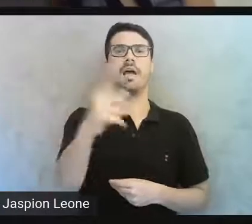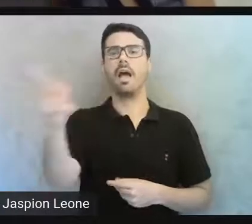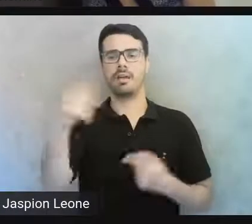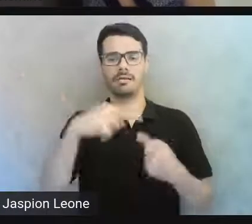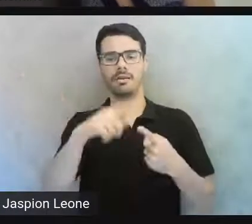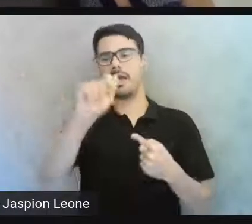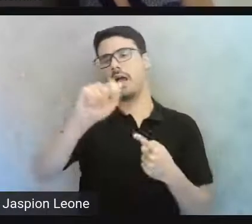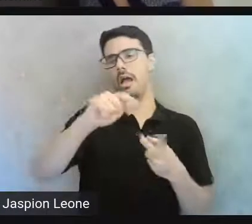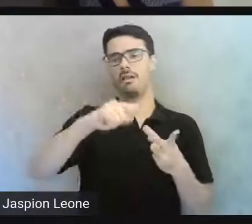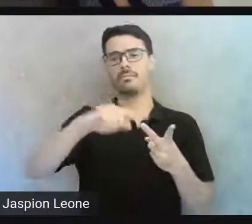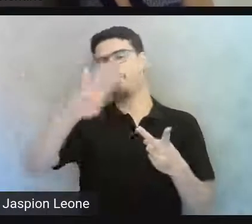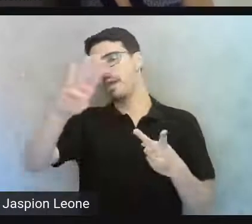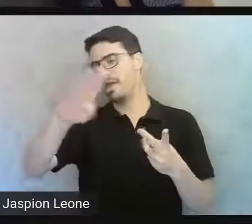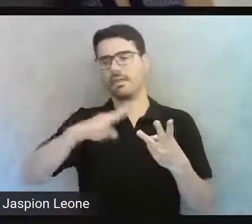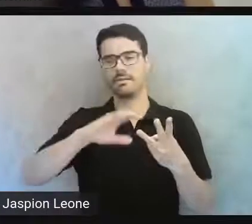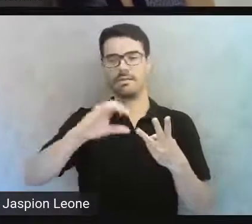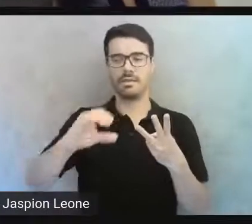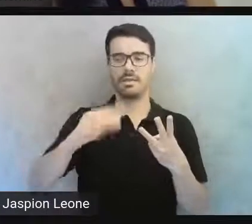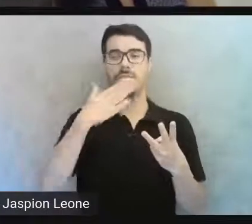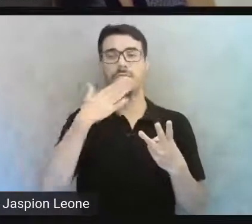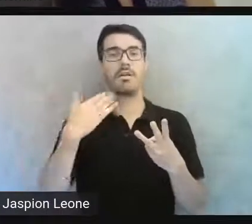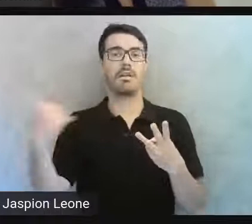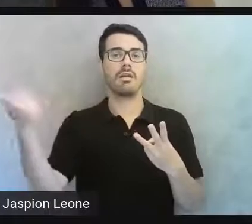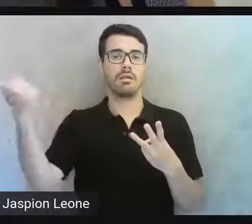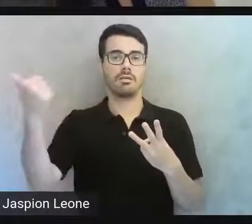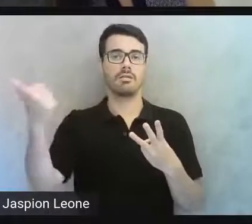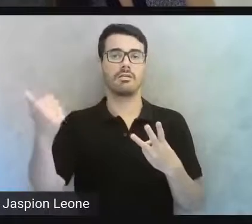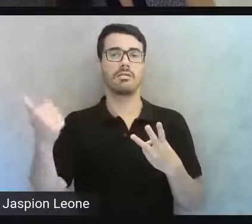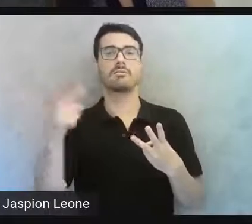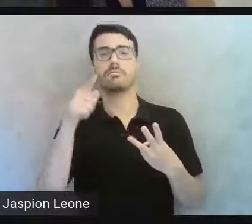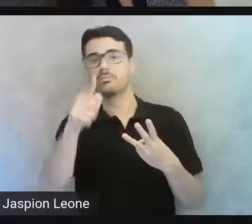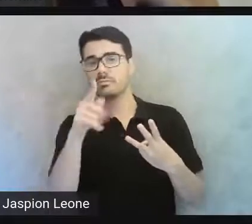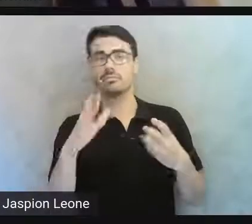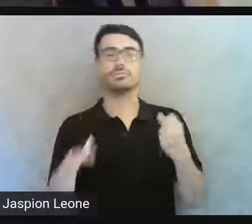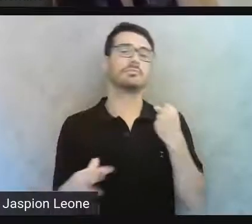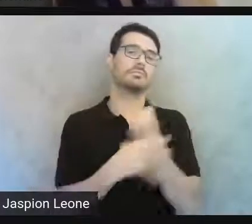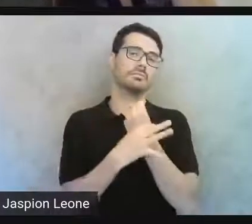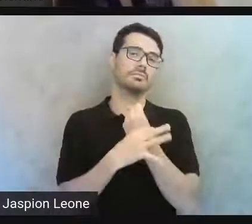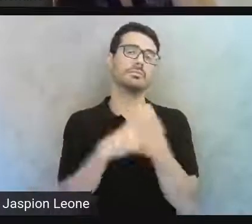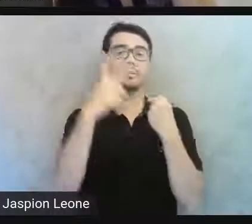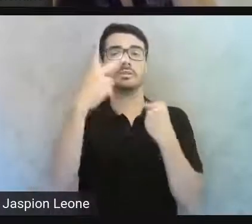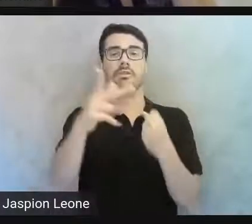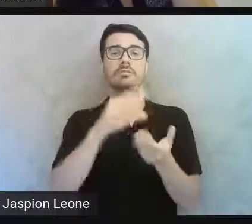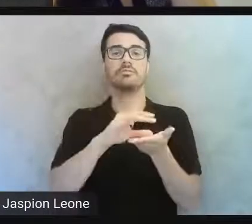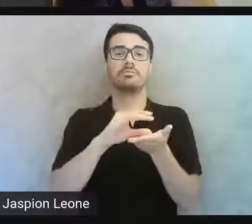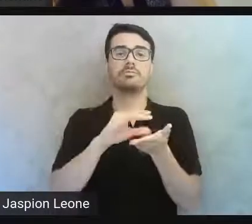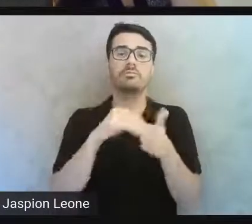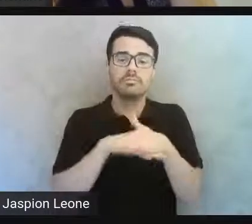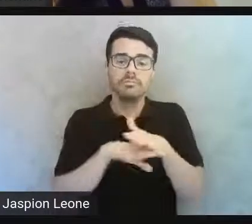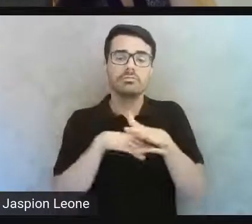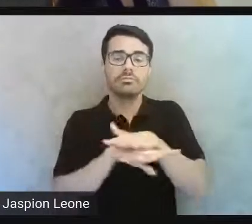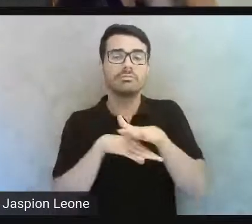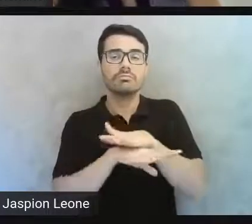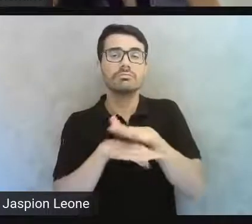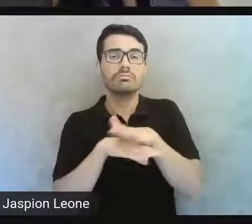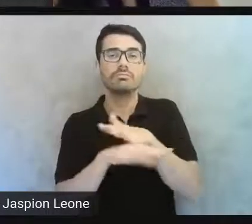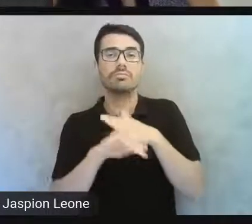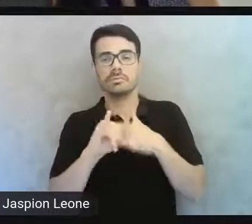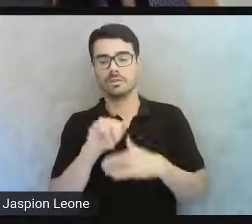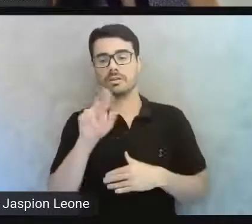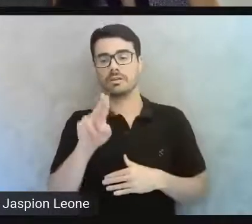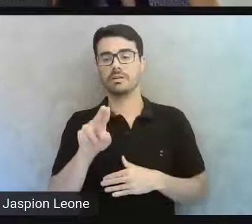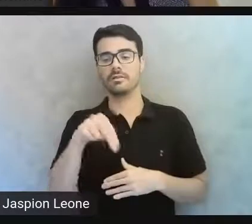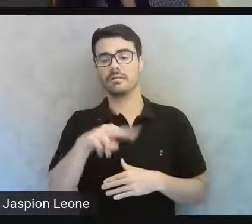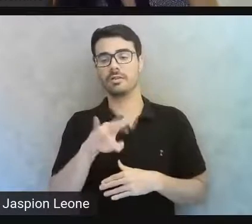invista na corretora B, né? Você vai se sentir mais seguro, inclusive, para fazer o investimento, que é o mais importante, né? E lembrando o seguinte, gente, na maioria das pessoas